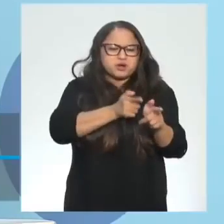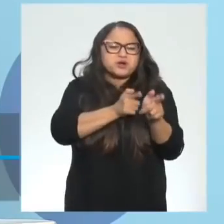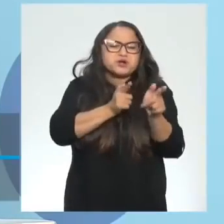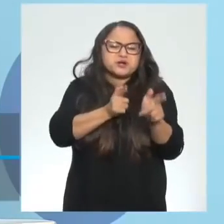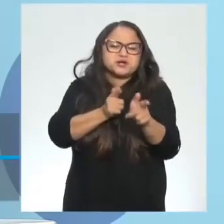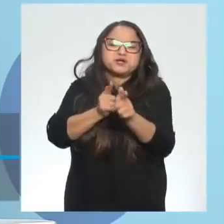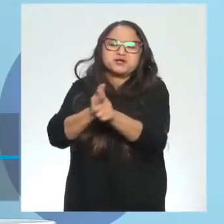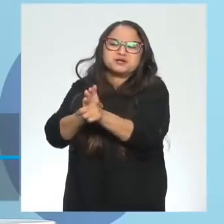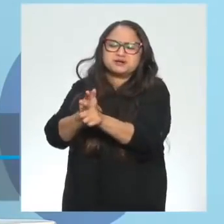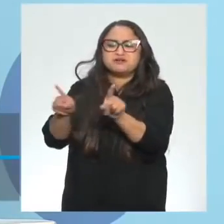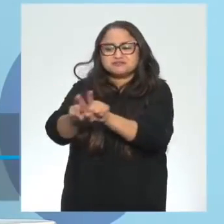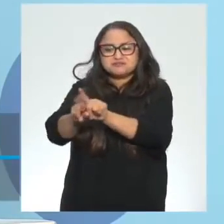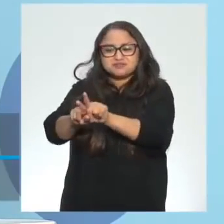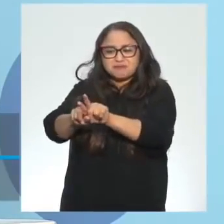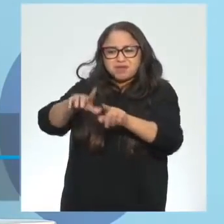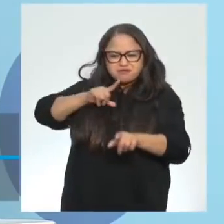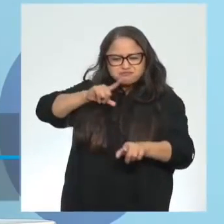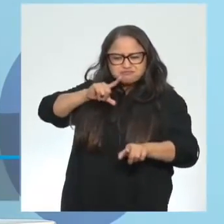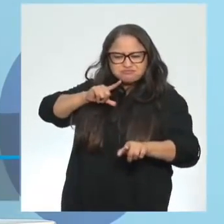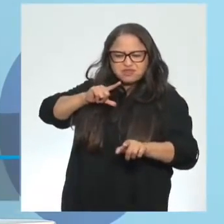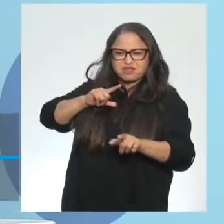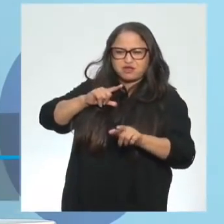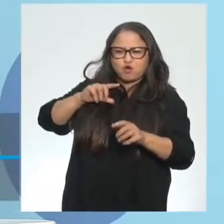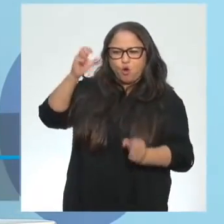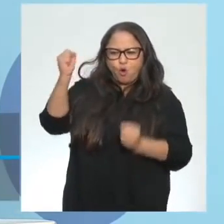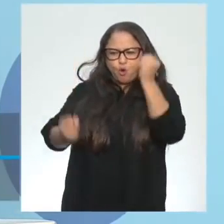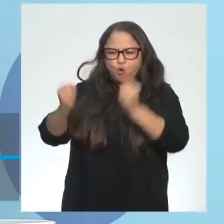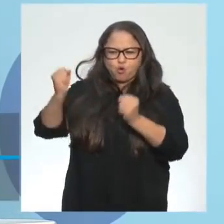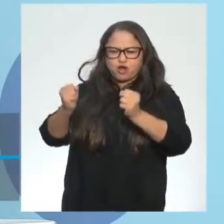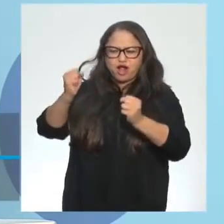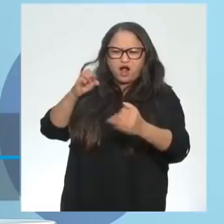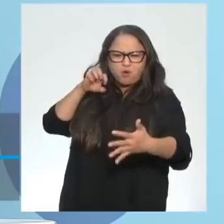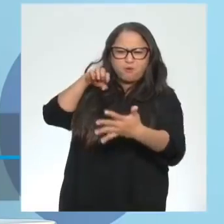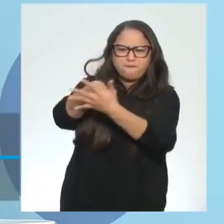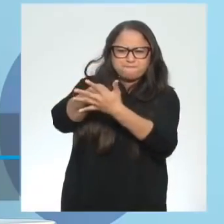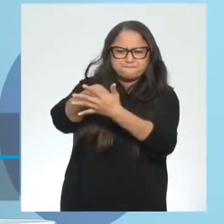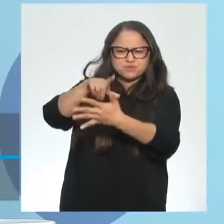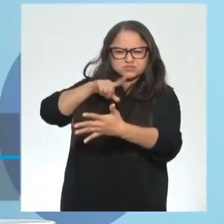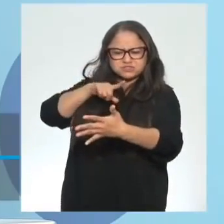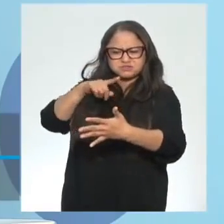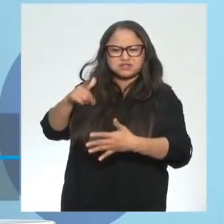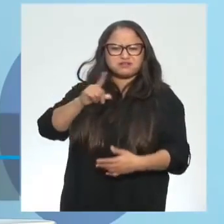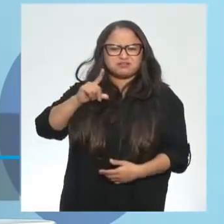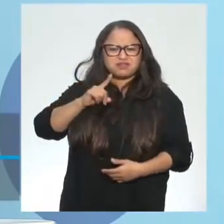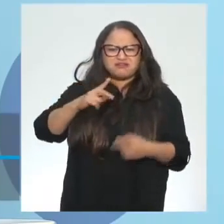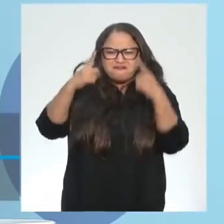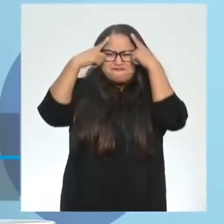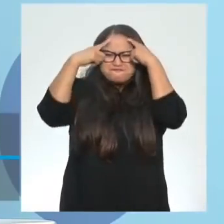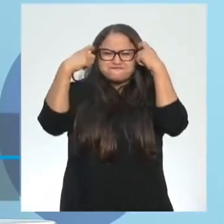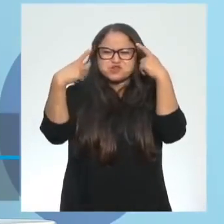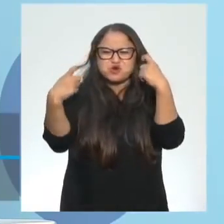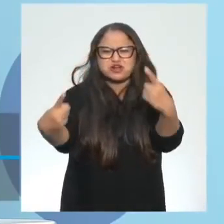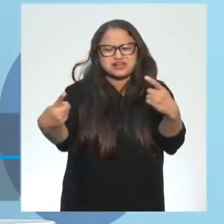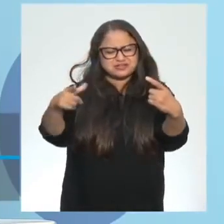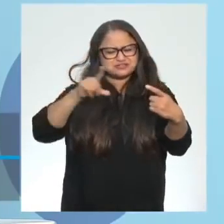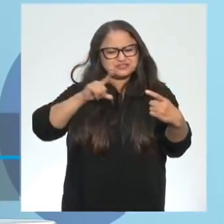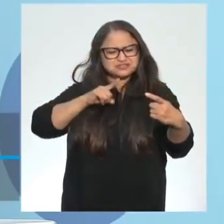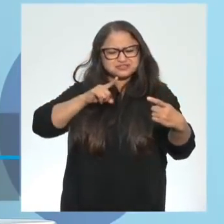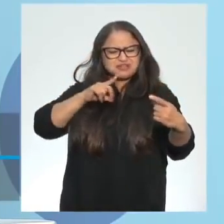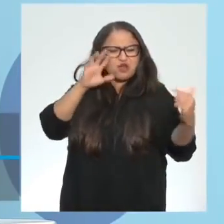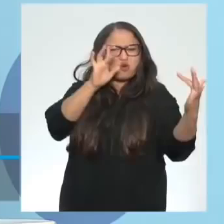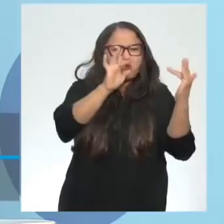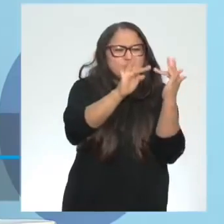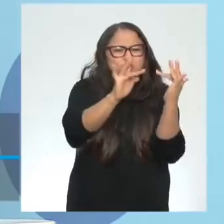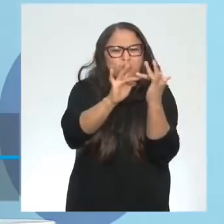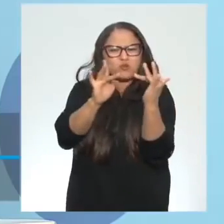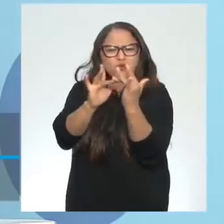o tanque, o lança-chamas. Então, realmente foi um vislumbre de violência, né? Um contato com a